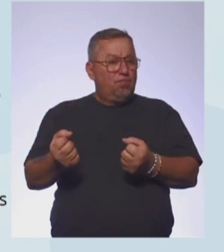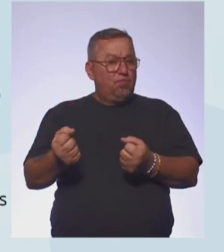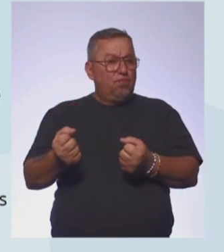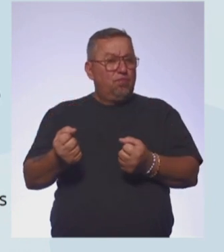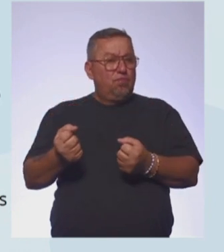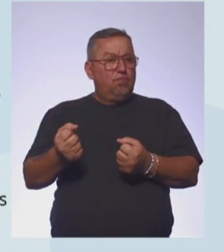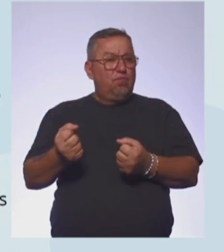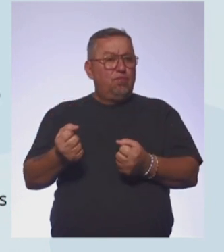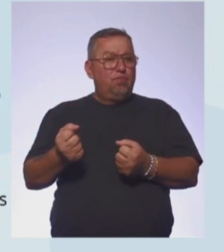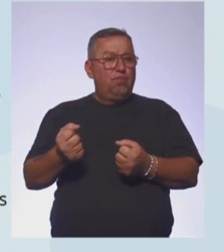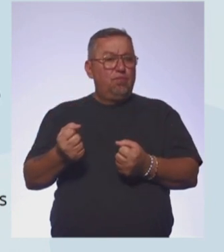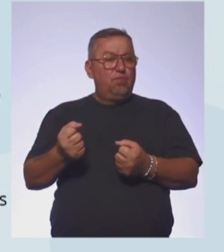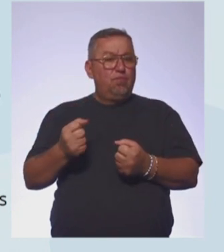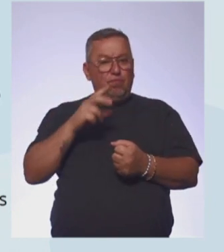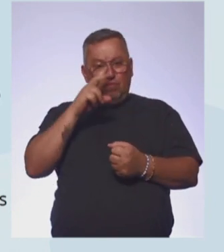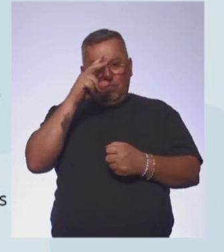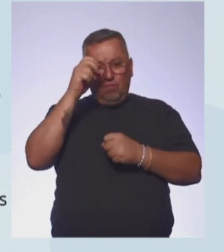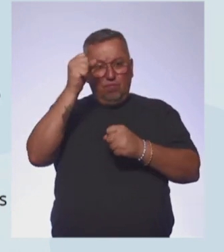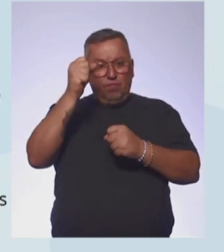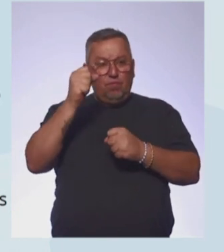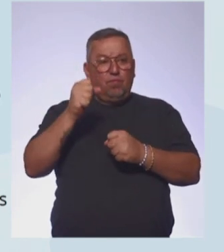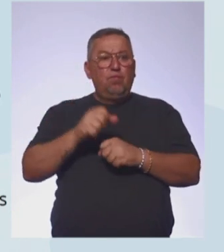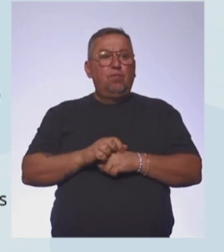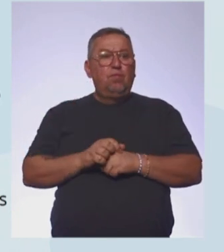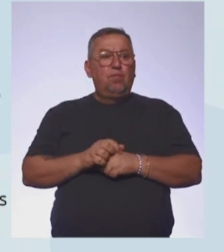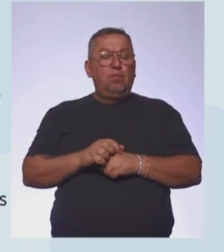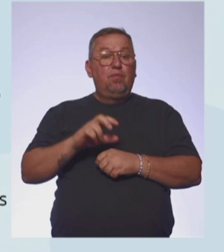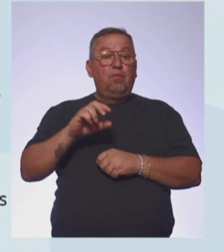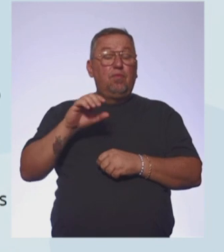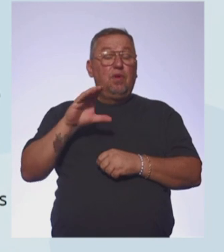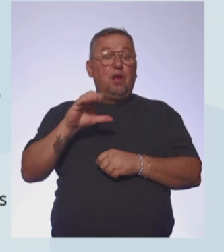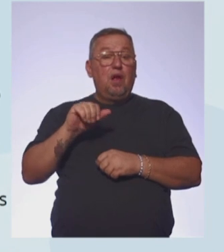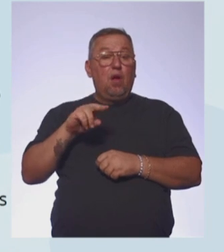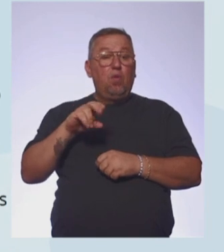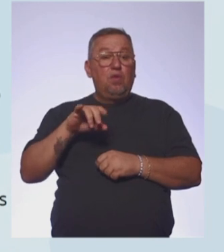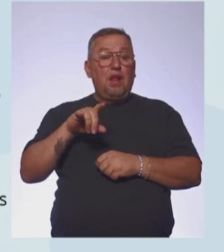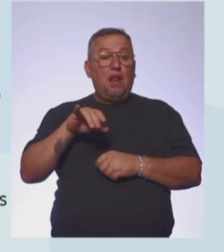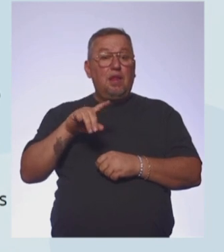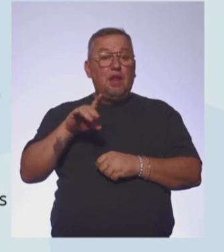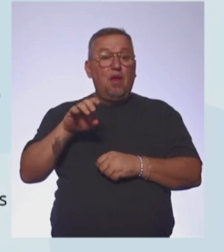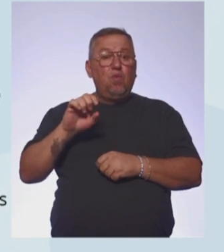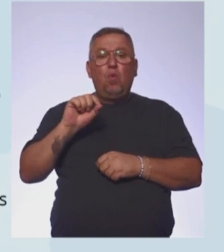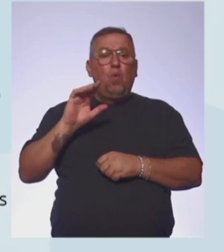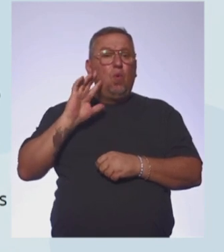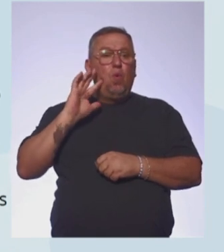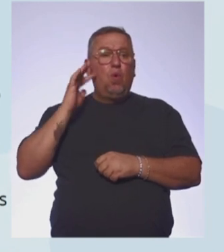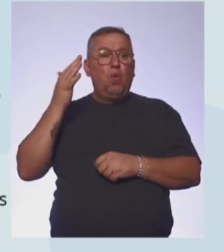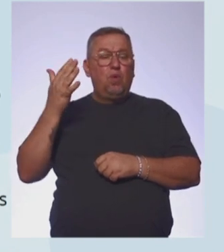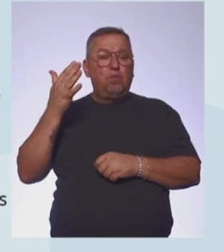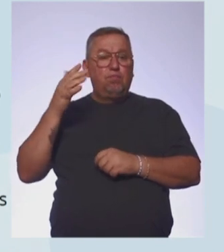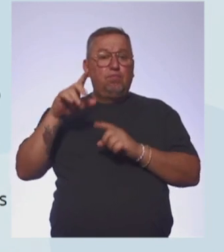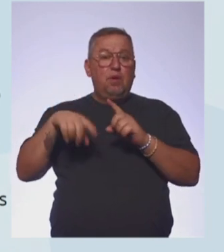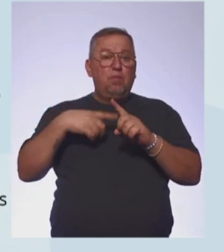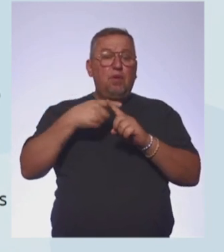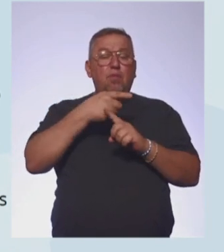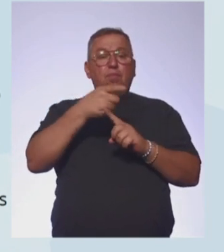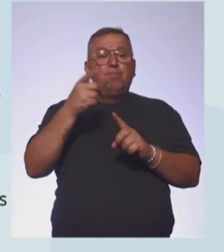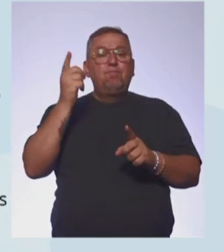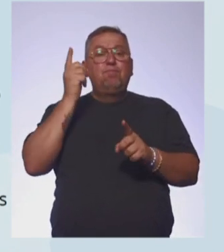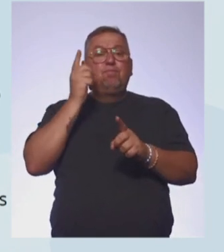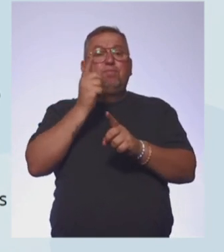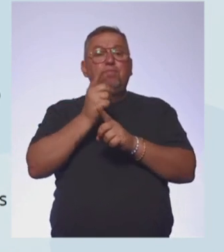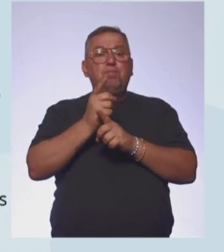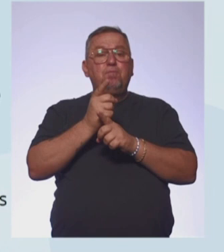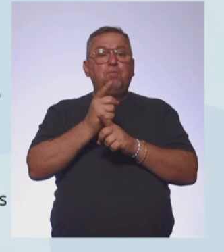O 4. Ideia de intensidade. E o 5. Ideia de causalidade. Então, agora, é mais para vocês identificarem,